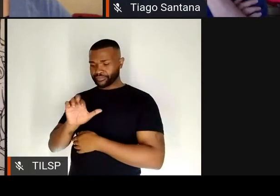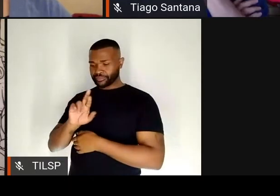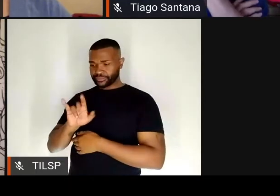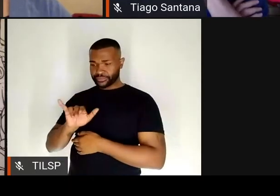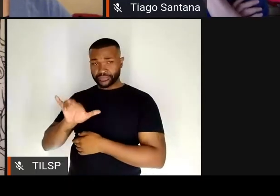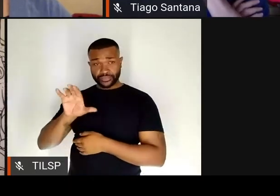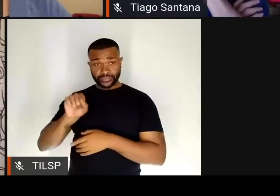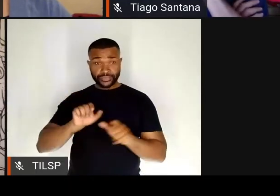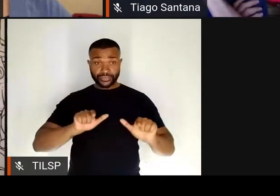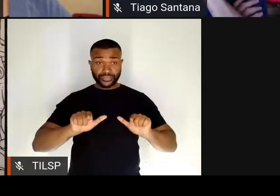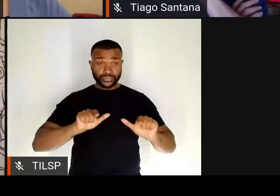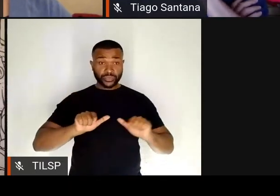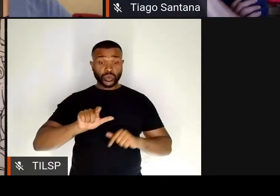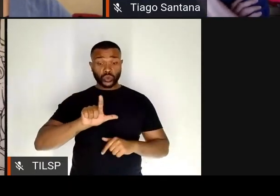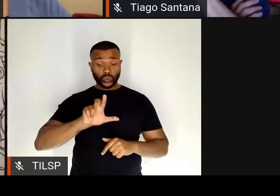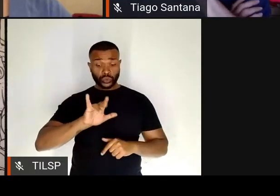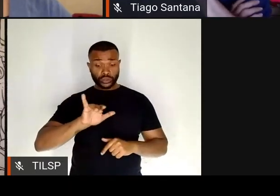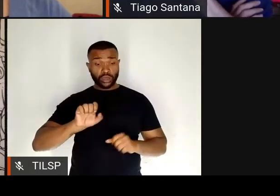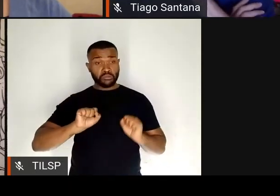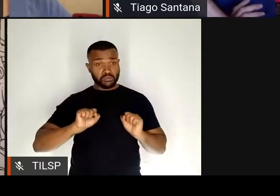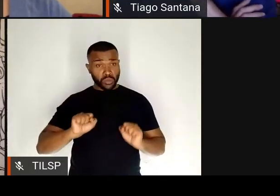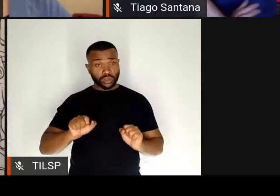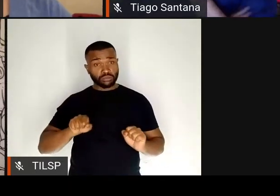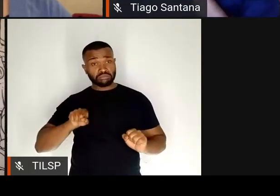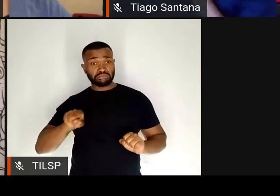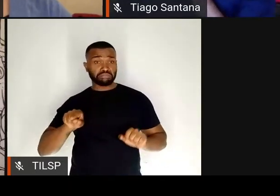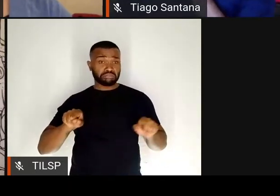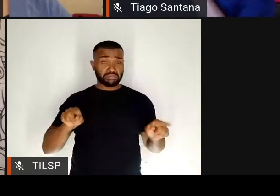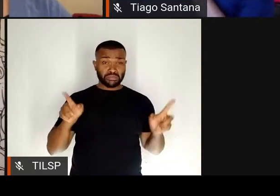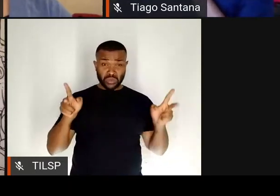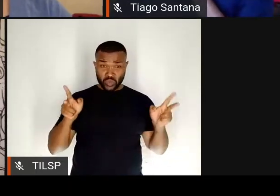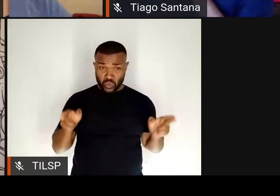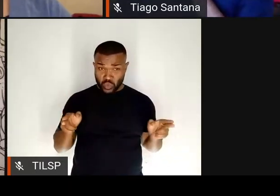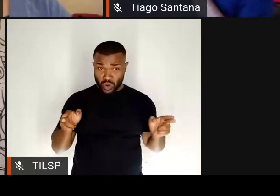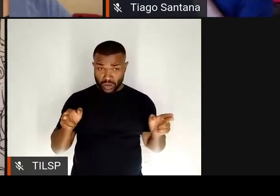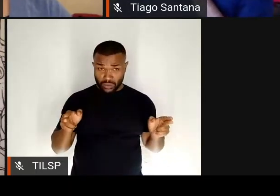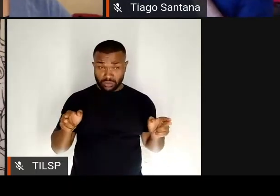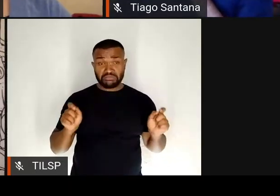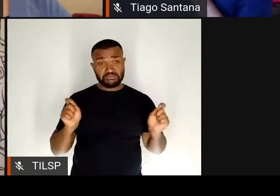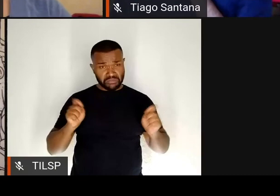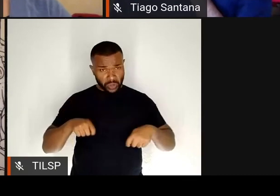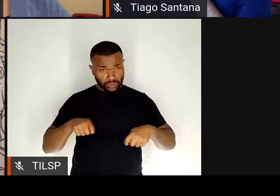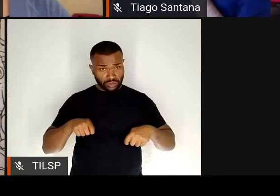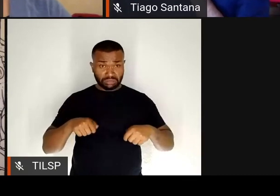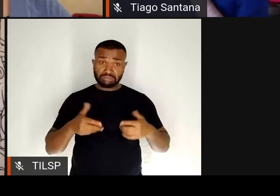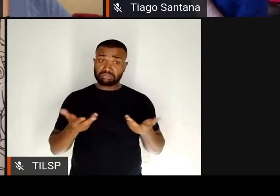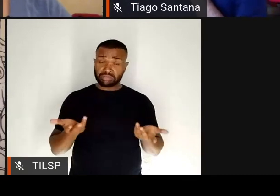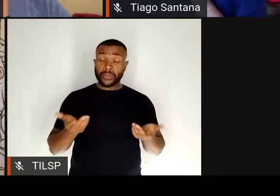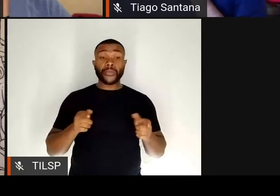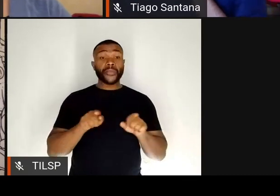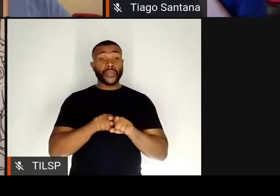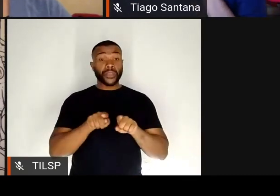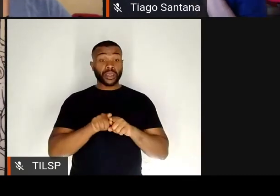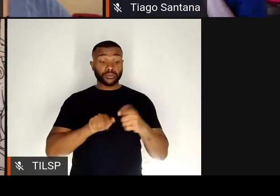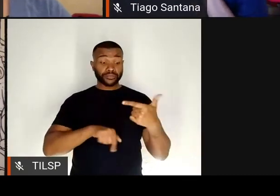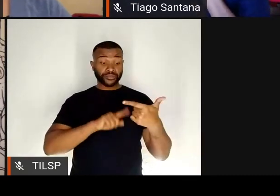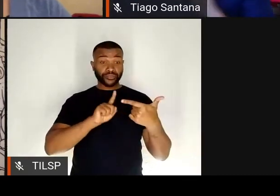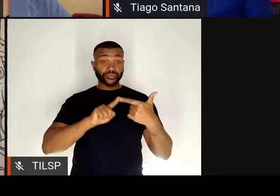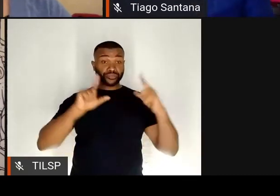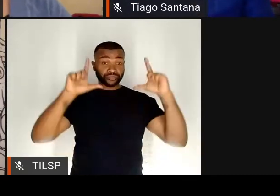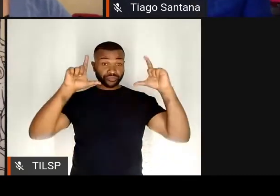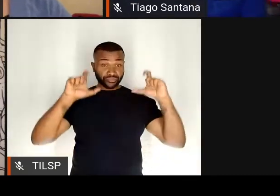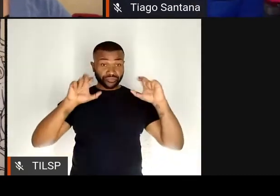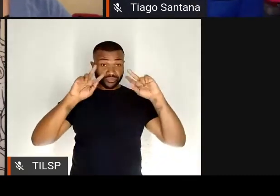Luciano poderia ser o mesmo na Manchete, como foi na Cruzeiro. A questão da fotografia humanista francesa